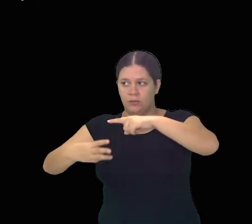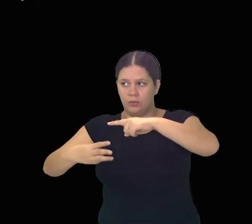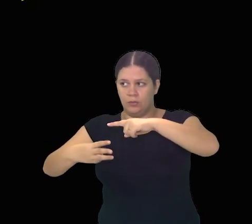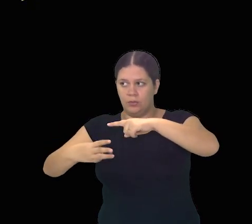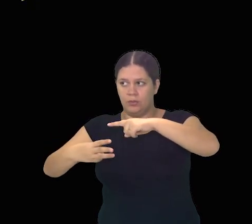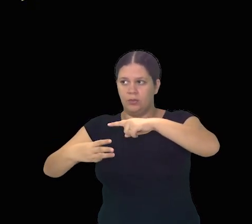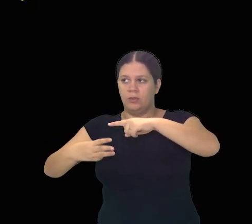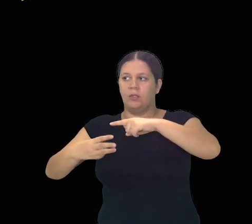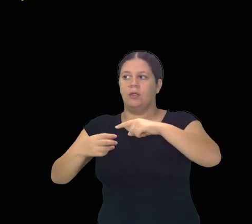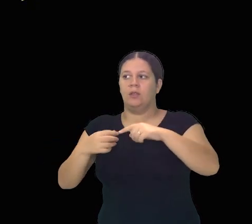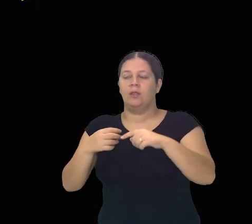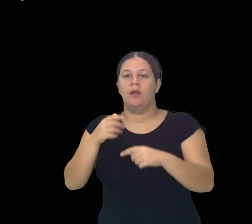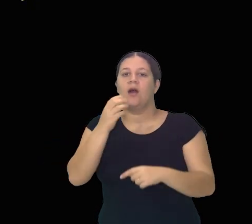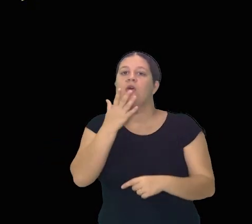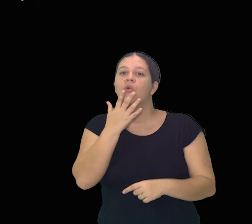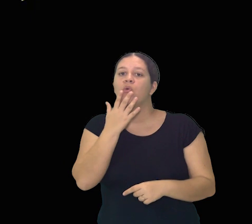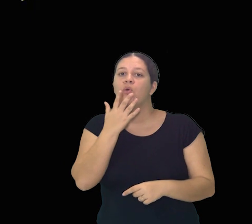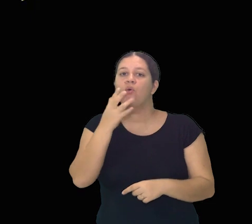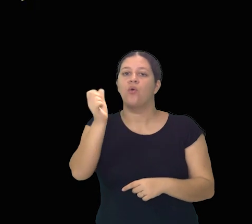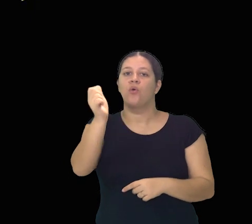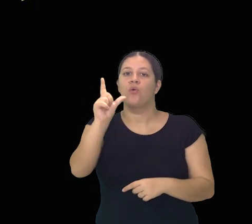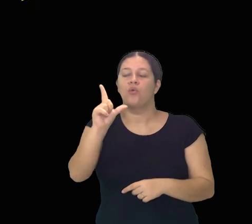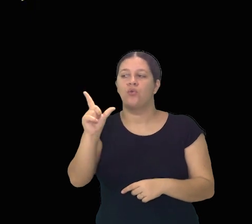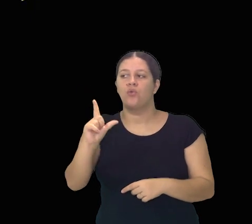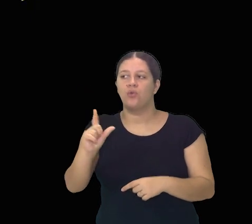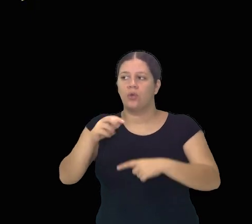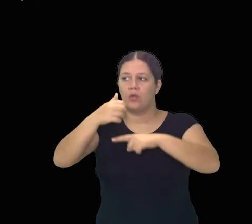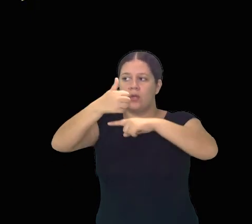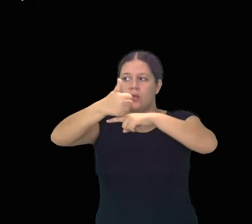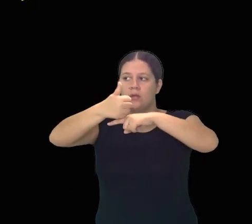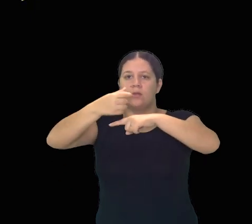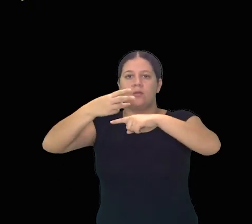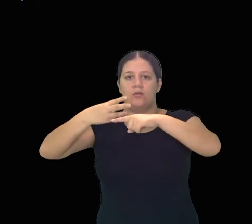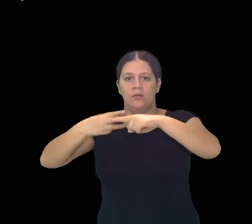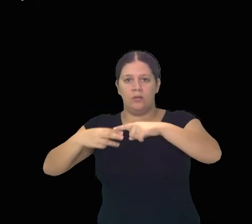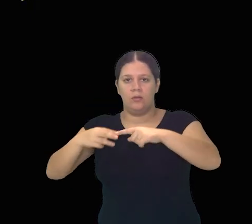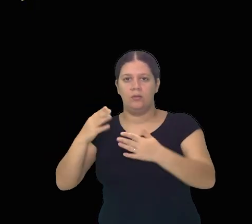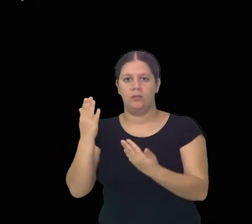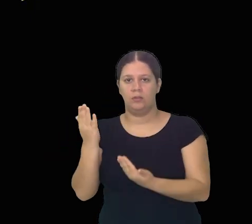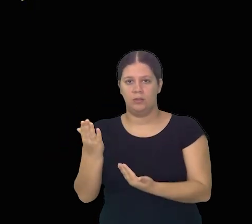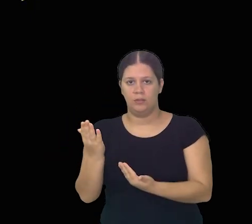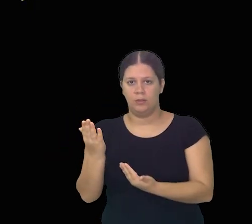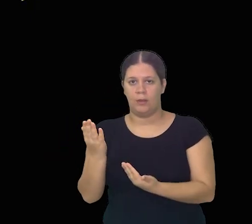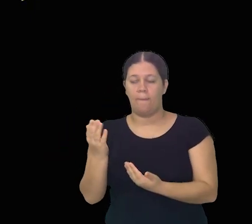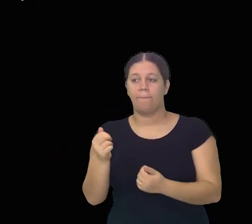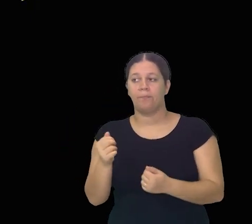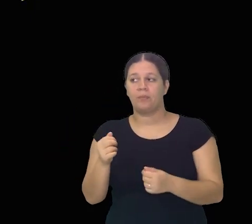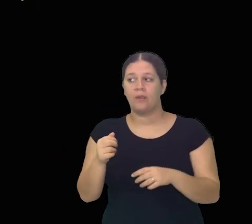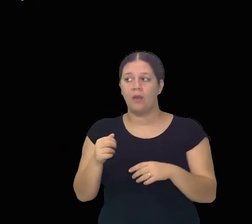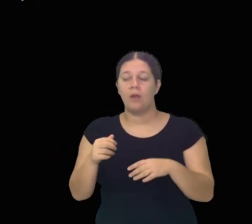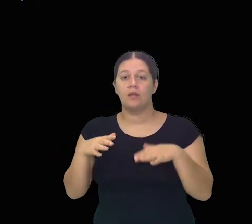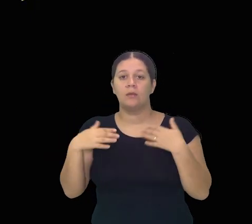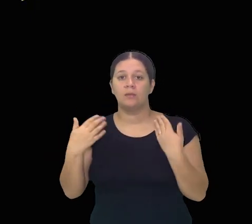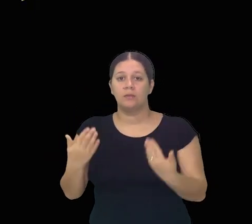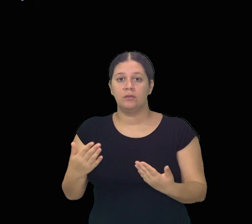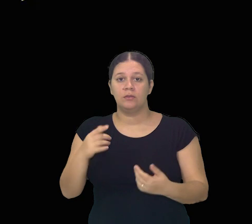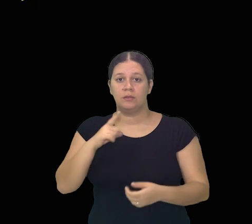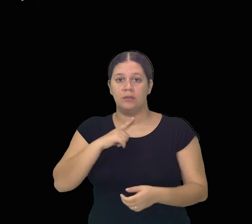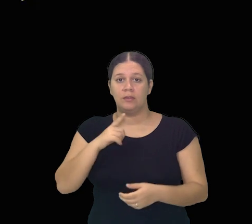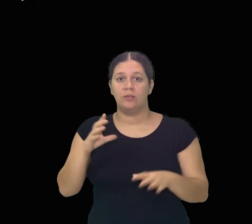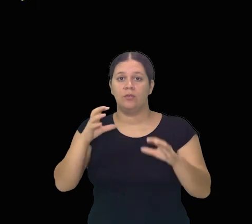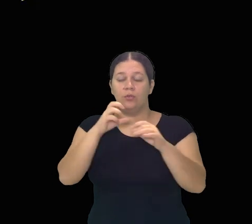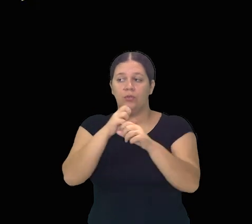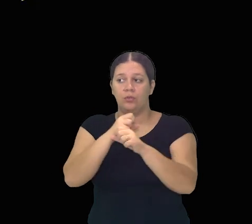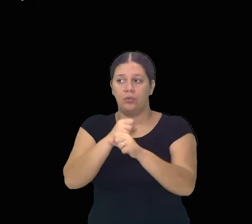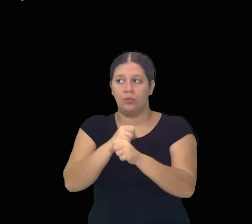temos mais 1/3, aqui nós temos mais 1/3, aqui nós temos mais 1/3. Portanto,